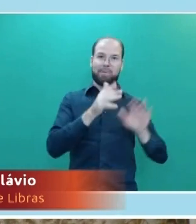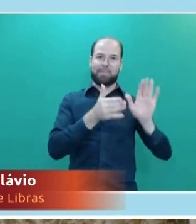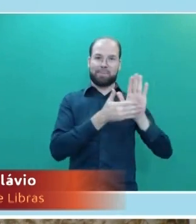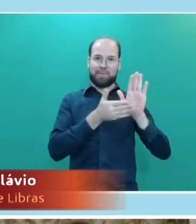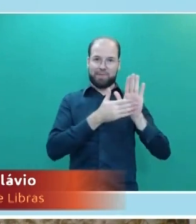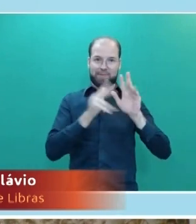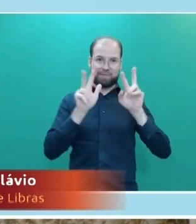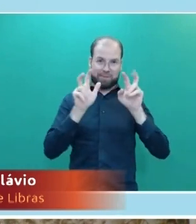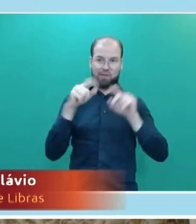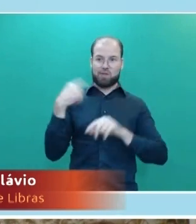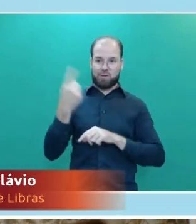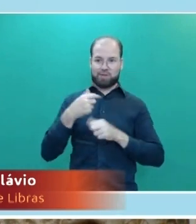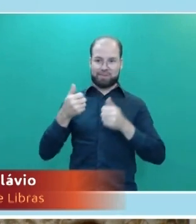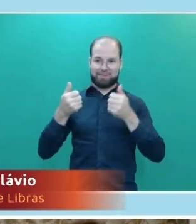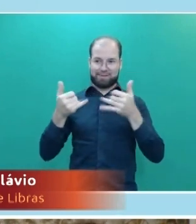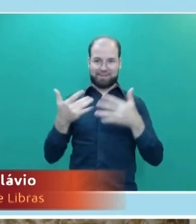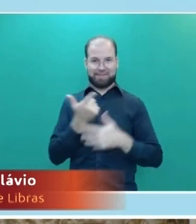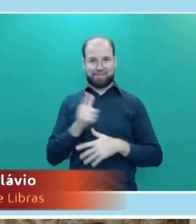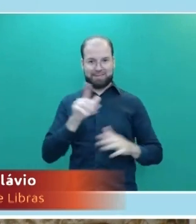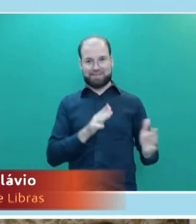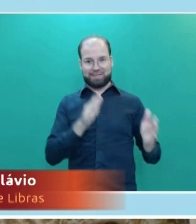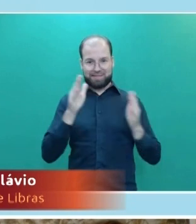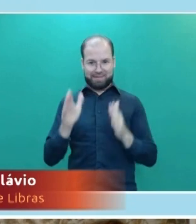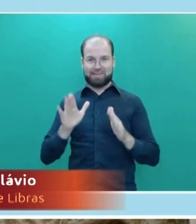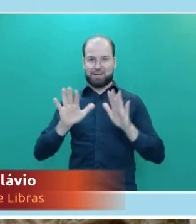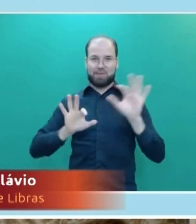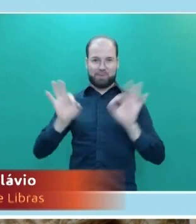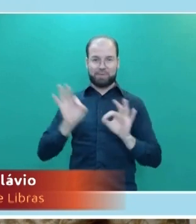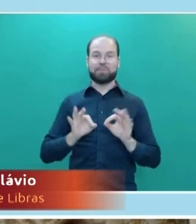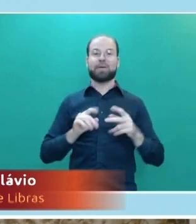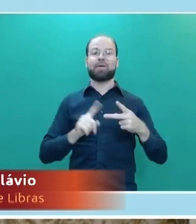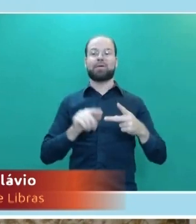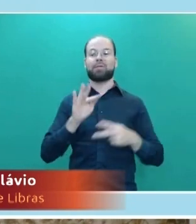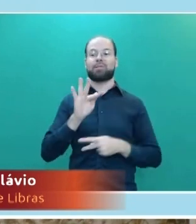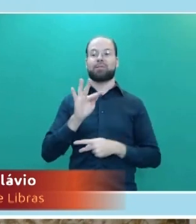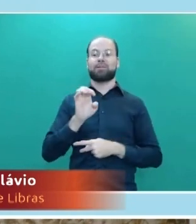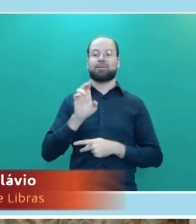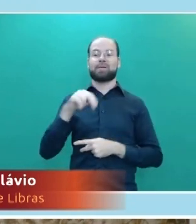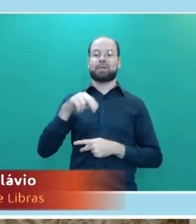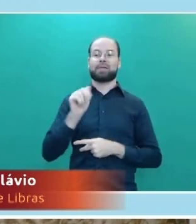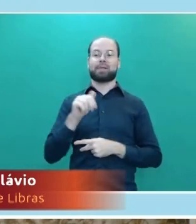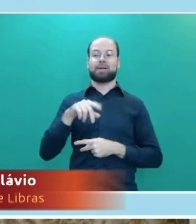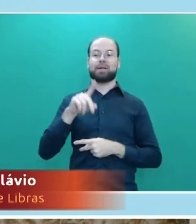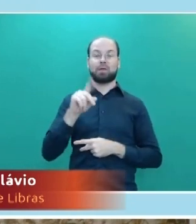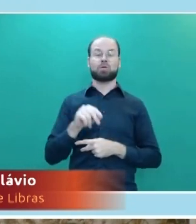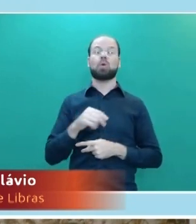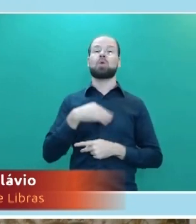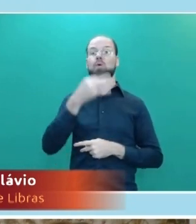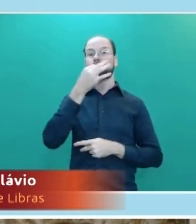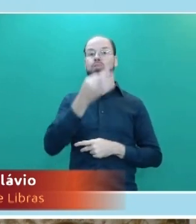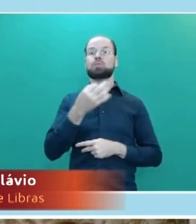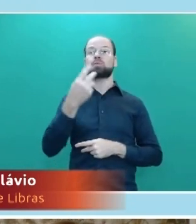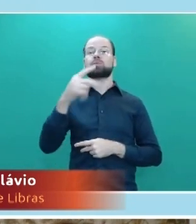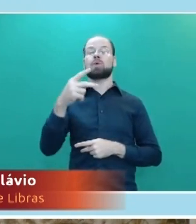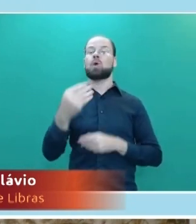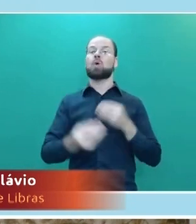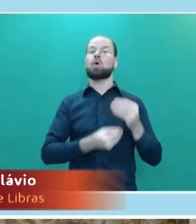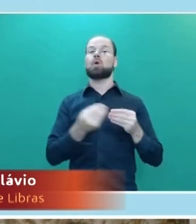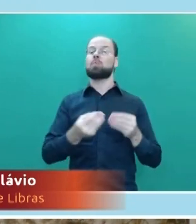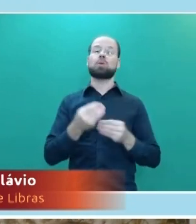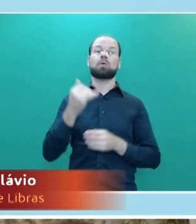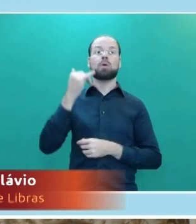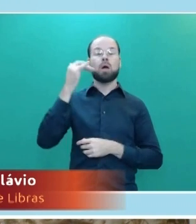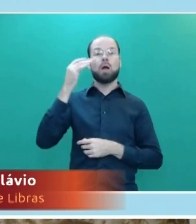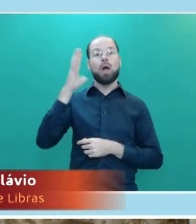próximo bloco, só para organizar mesmo a nossa discussão. Fernando, queria a sua opinião também sobre isso. Como é que essas medidas, né, que estão centradas muito